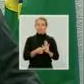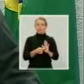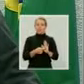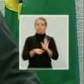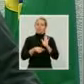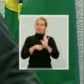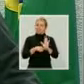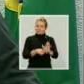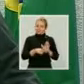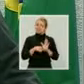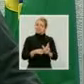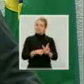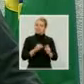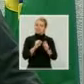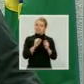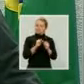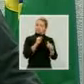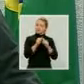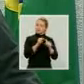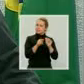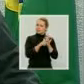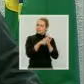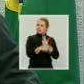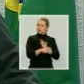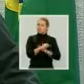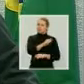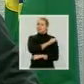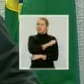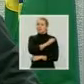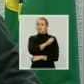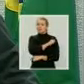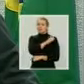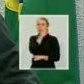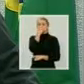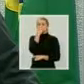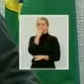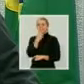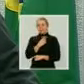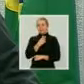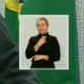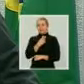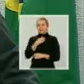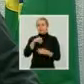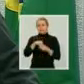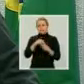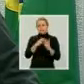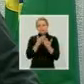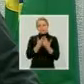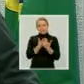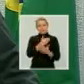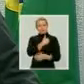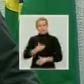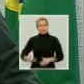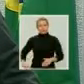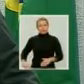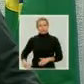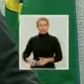atender minimamente os alunos com deficiência visual da rede pública brasileira.